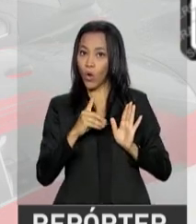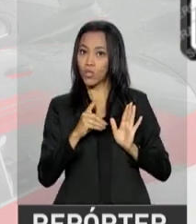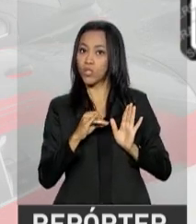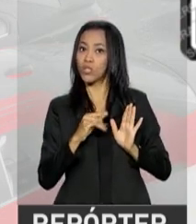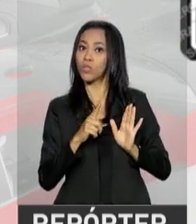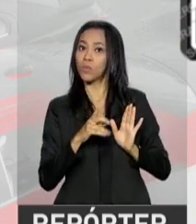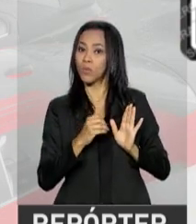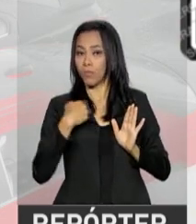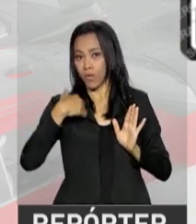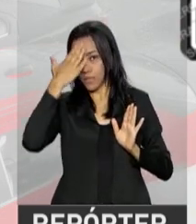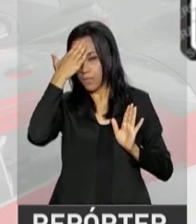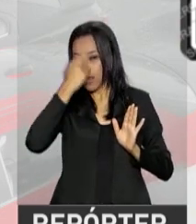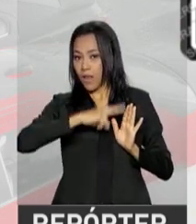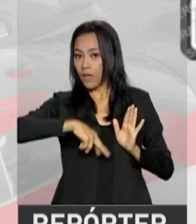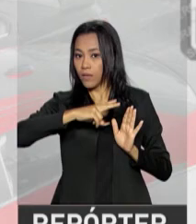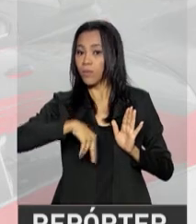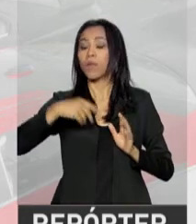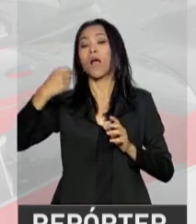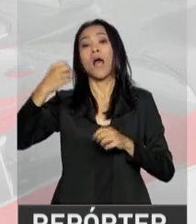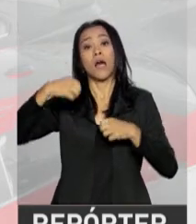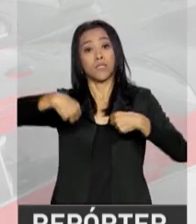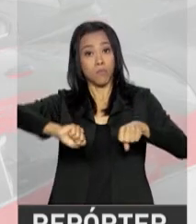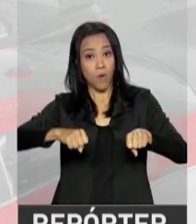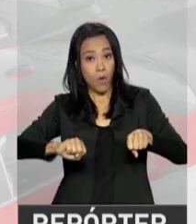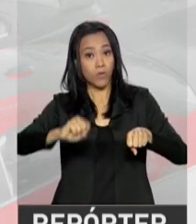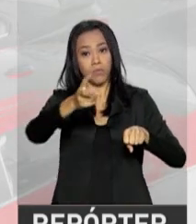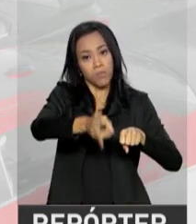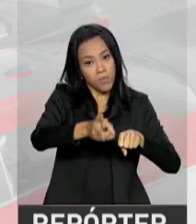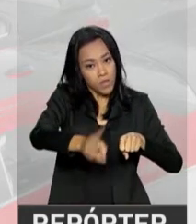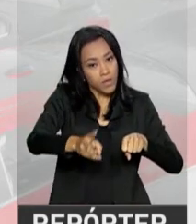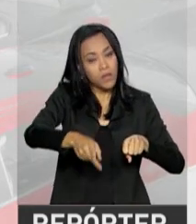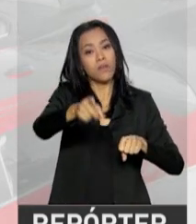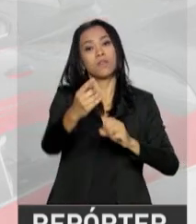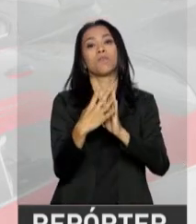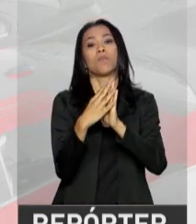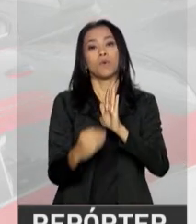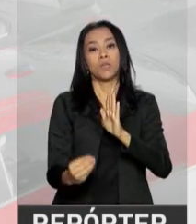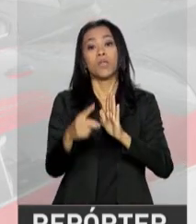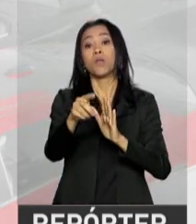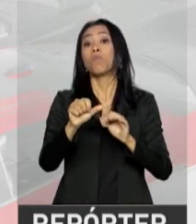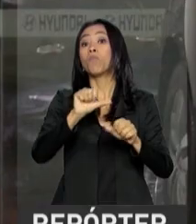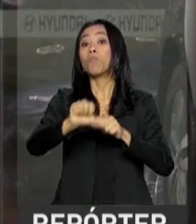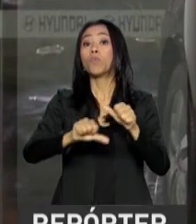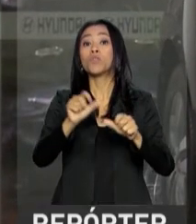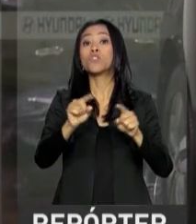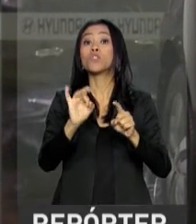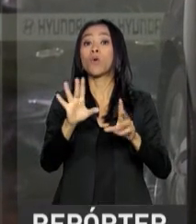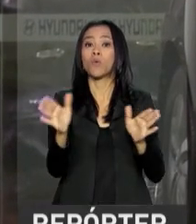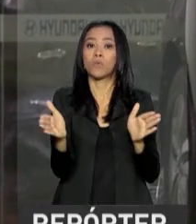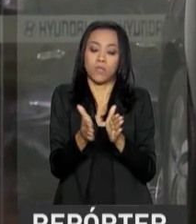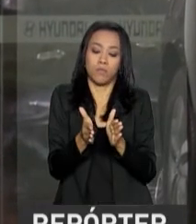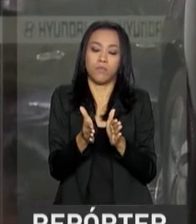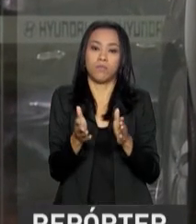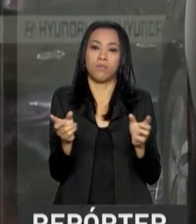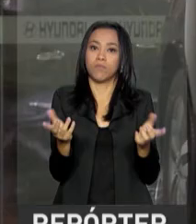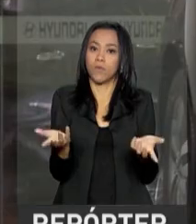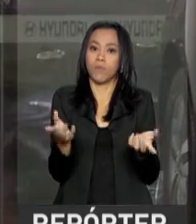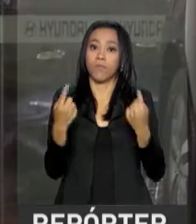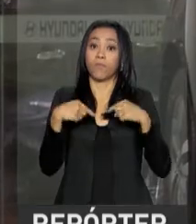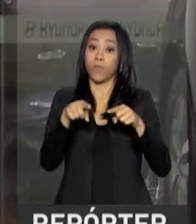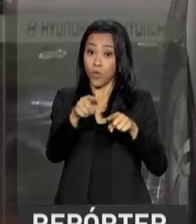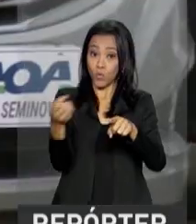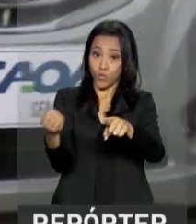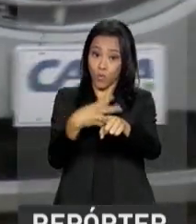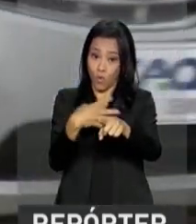carros as motos terão o mesmo modelo de placa alterando somente o tamanho os novos carros que deverão sair da